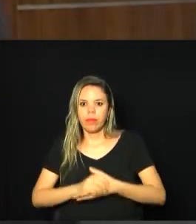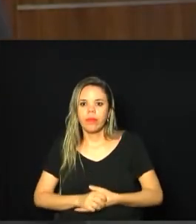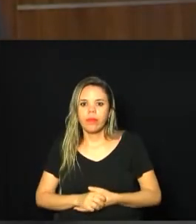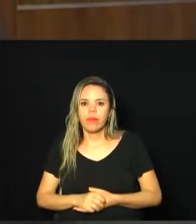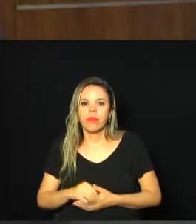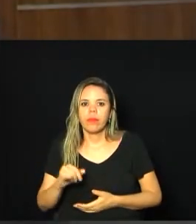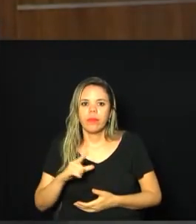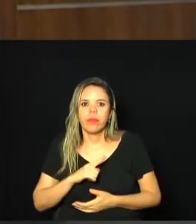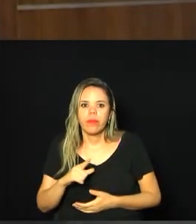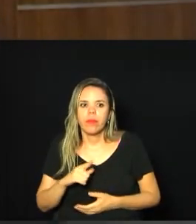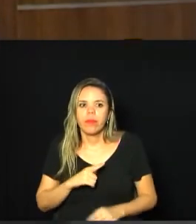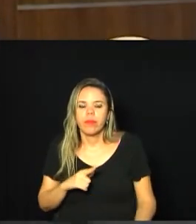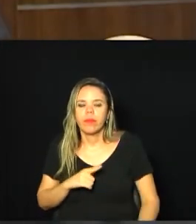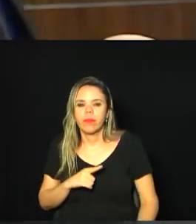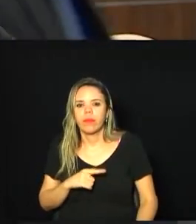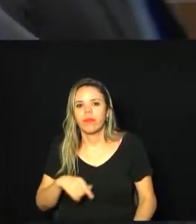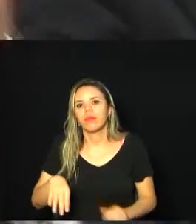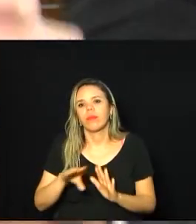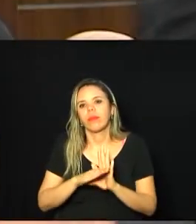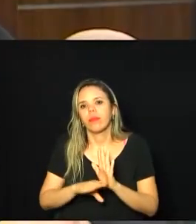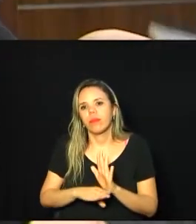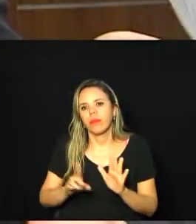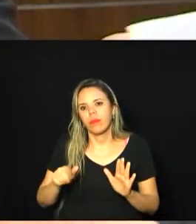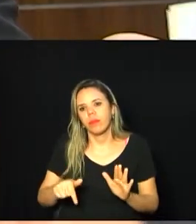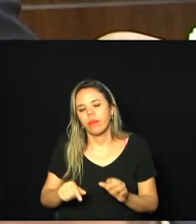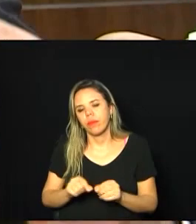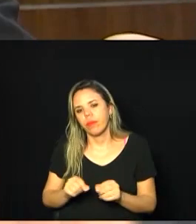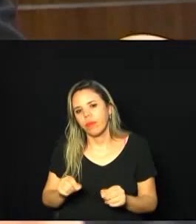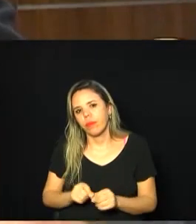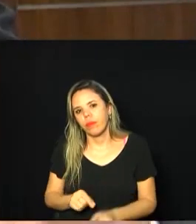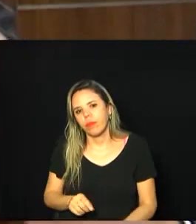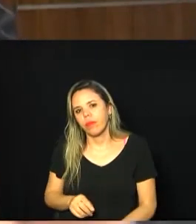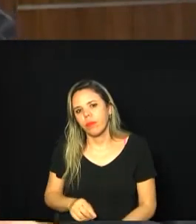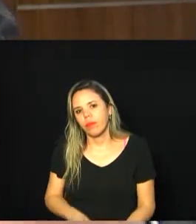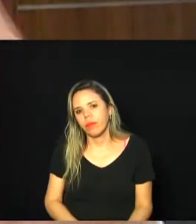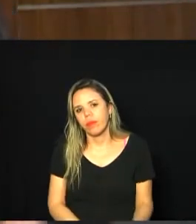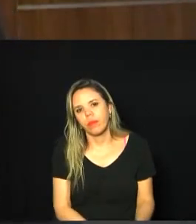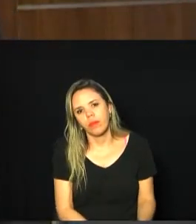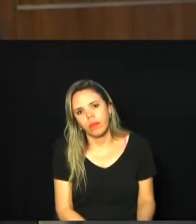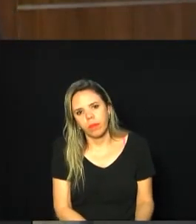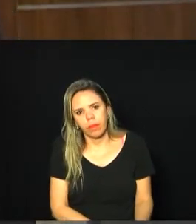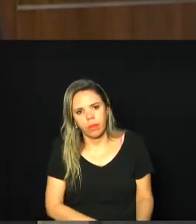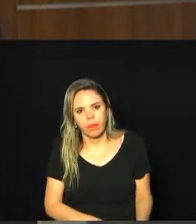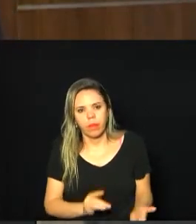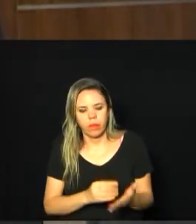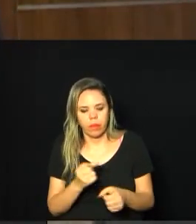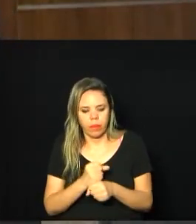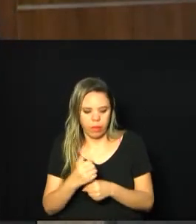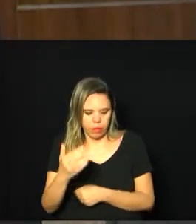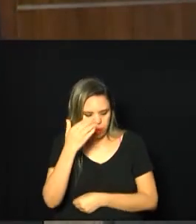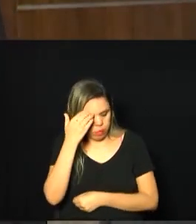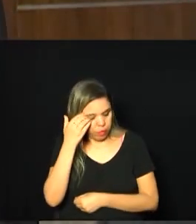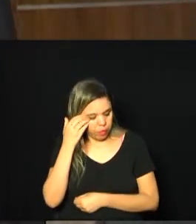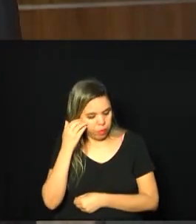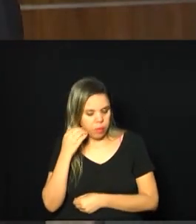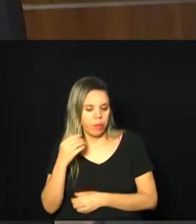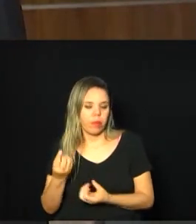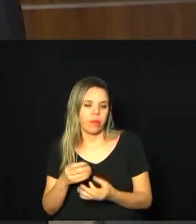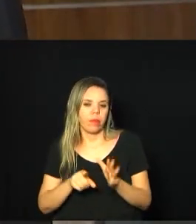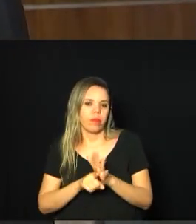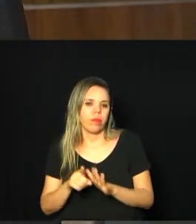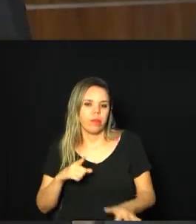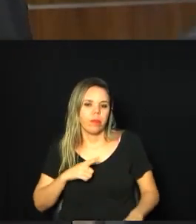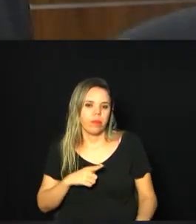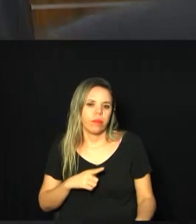se há uma programação para que ela seja cumprida efetivamente, integralmente nos próximos anos, porque as informações que